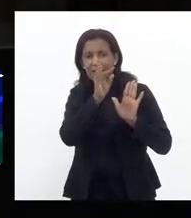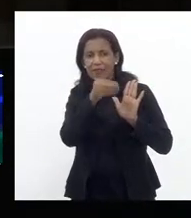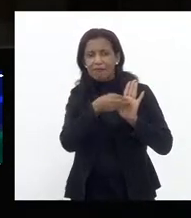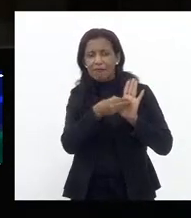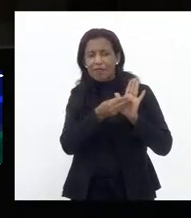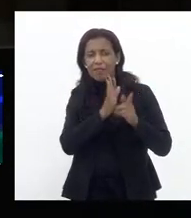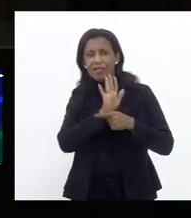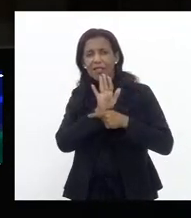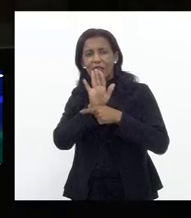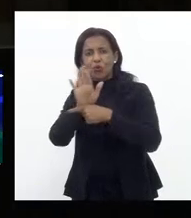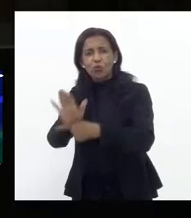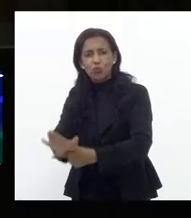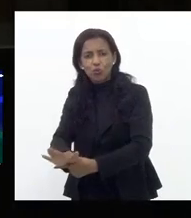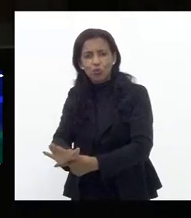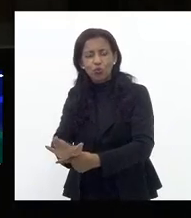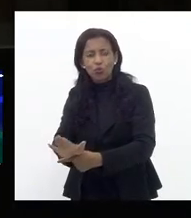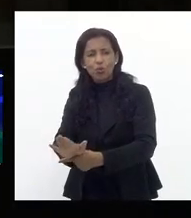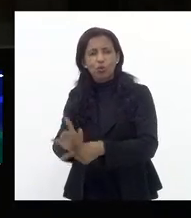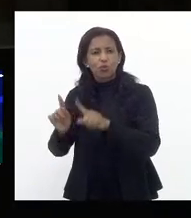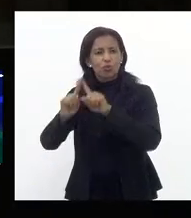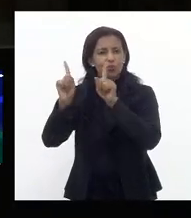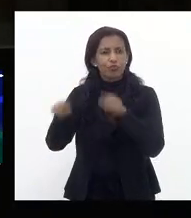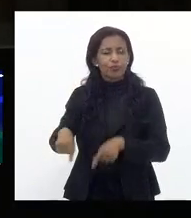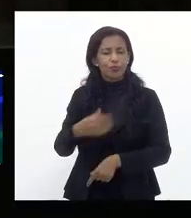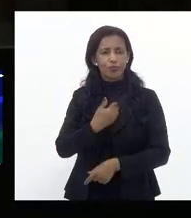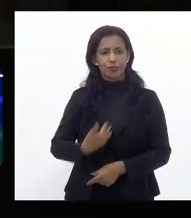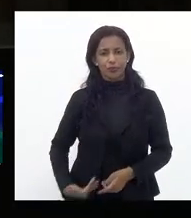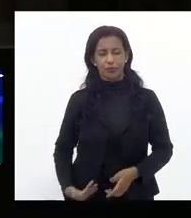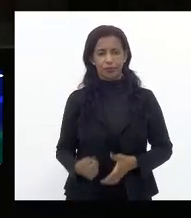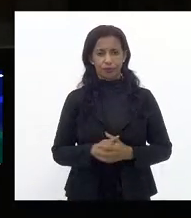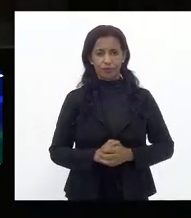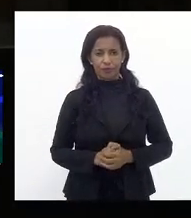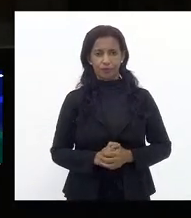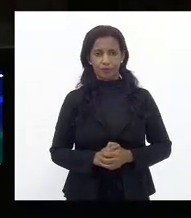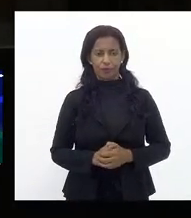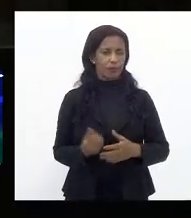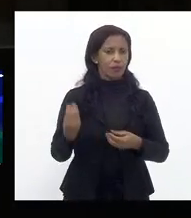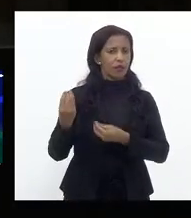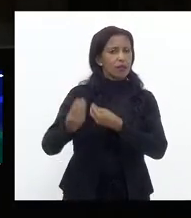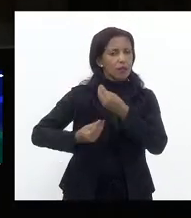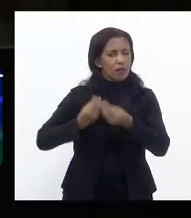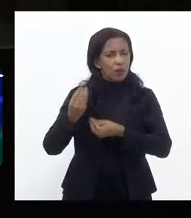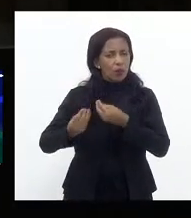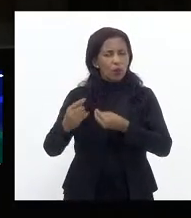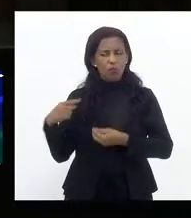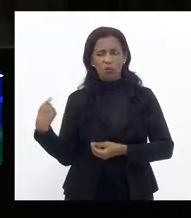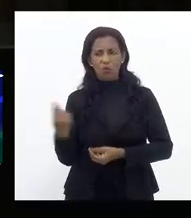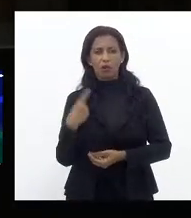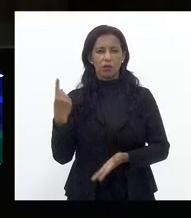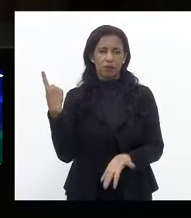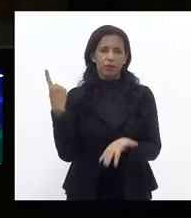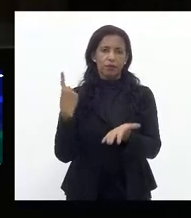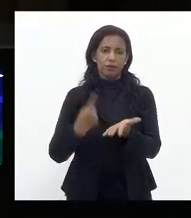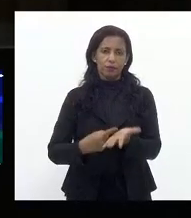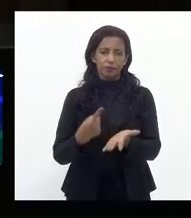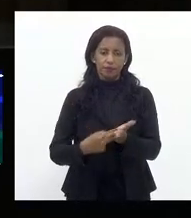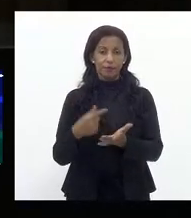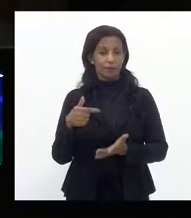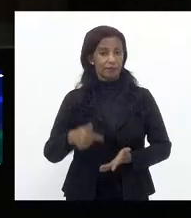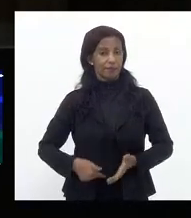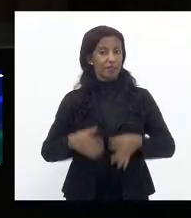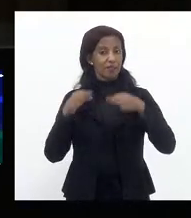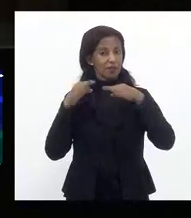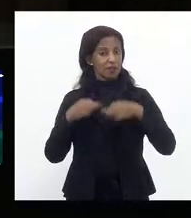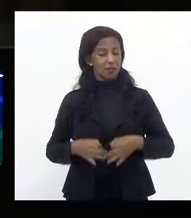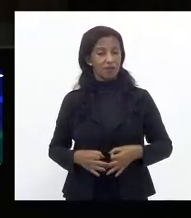contemple demandas do servidor público. E como nós temos compromisso aqui,